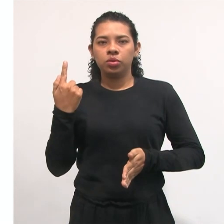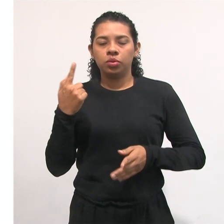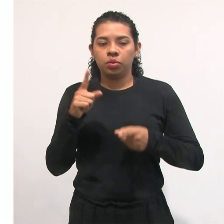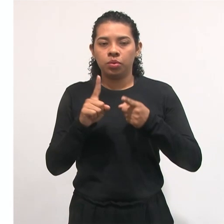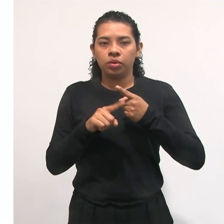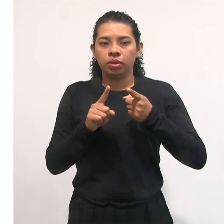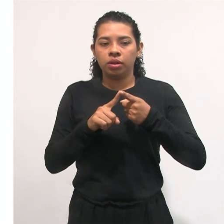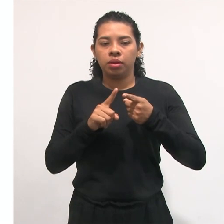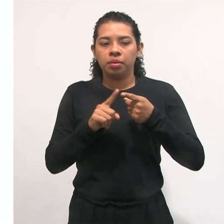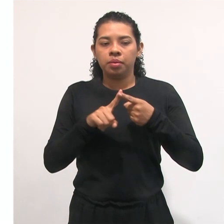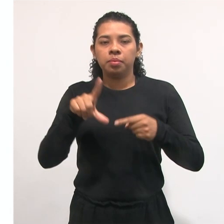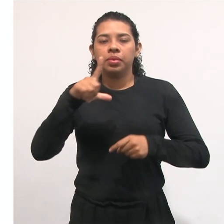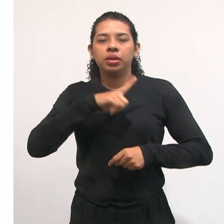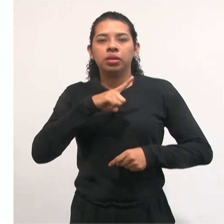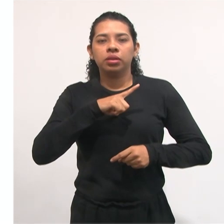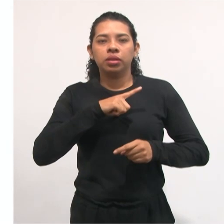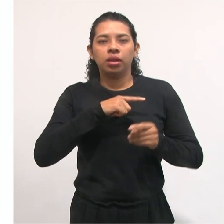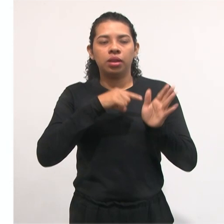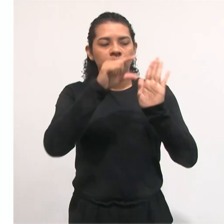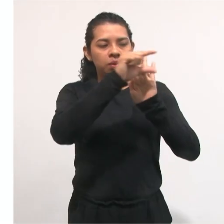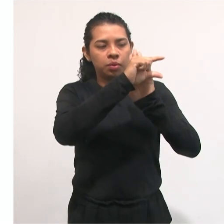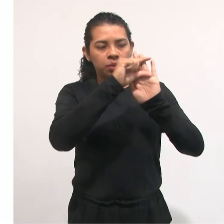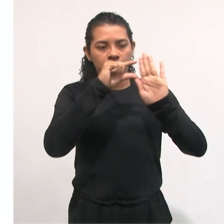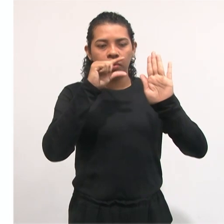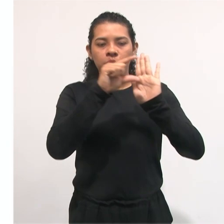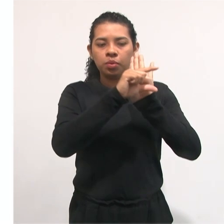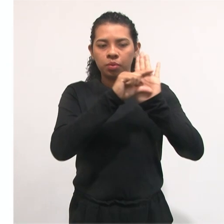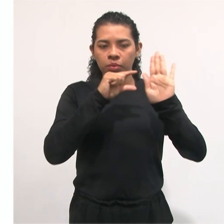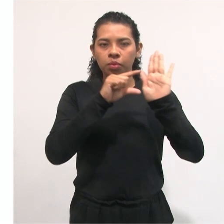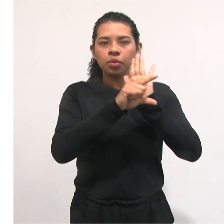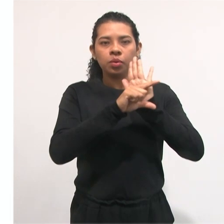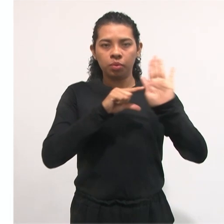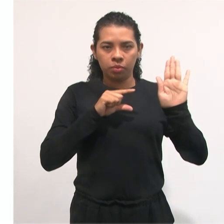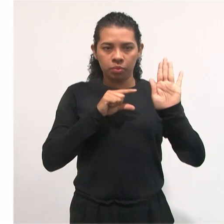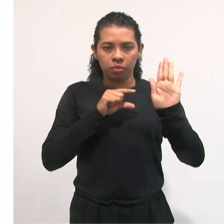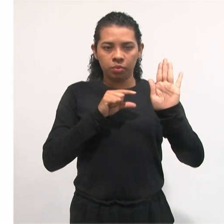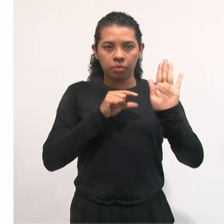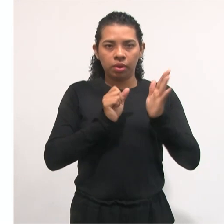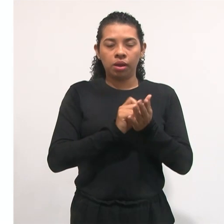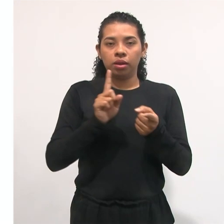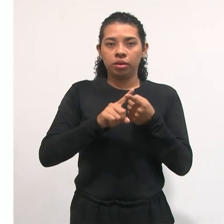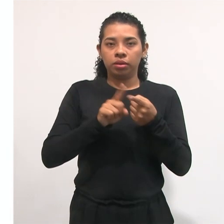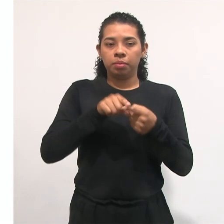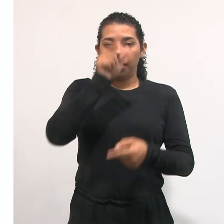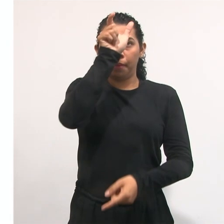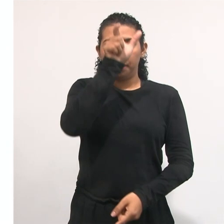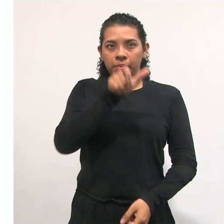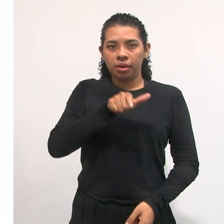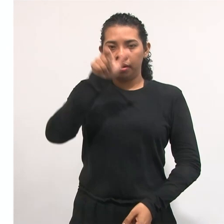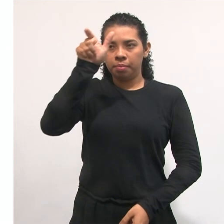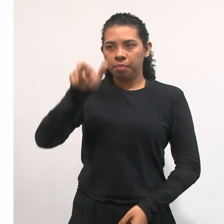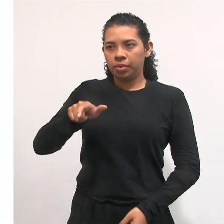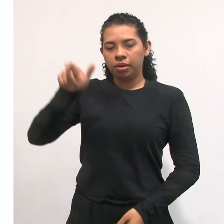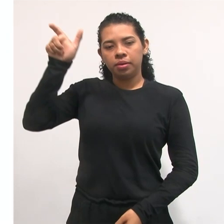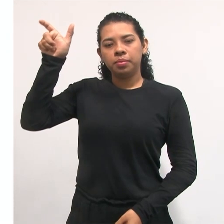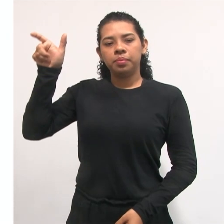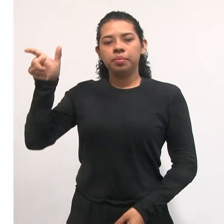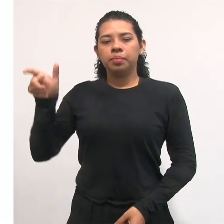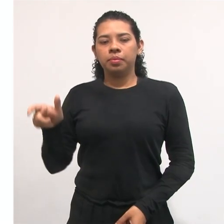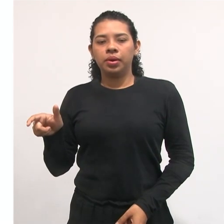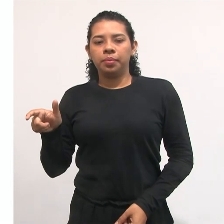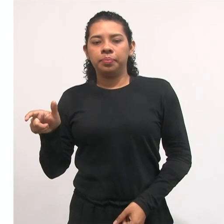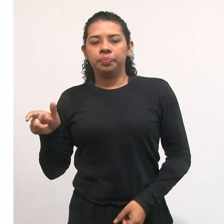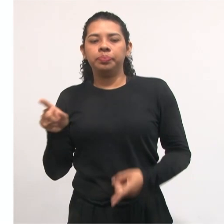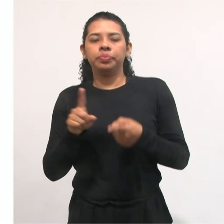21, cada classe de valores. E aí, temos a frequência simples, que a gente já viu lá nos slides